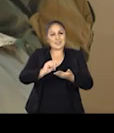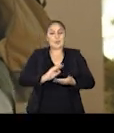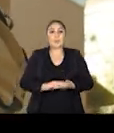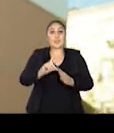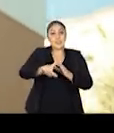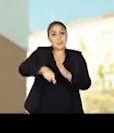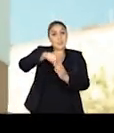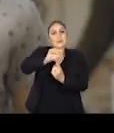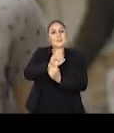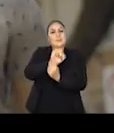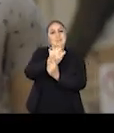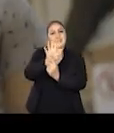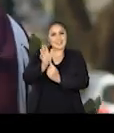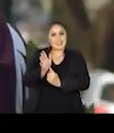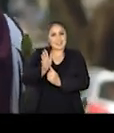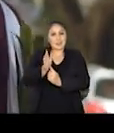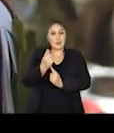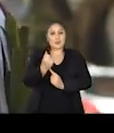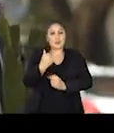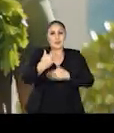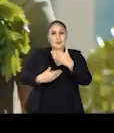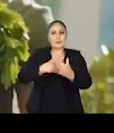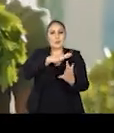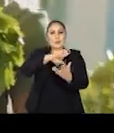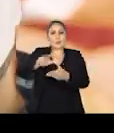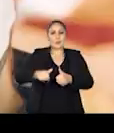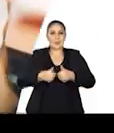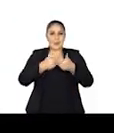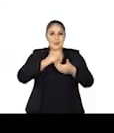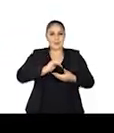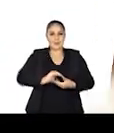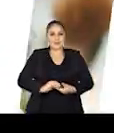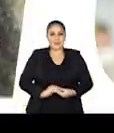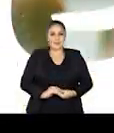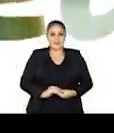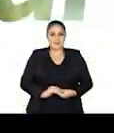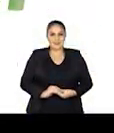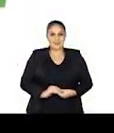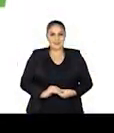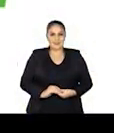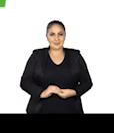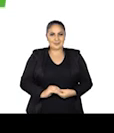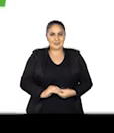escolha o Sicredi onde o dinheiro rende o mundo melhor